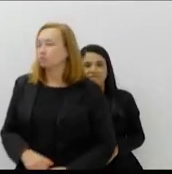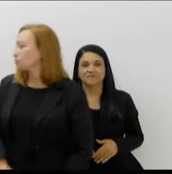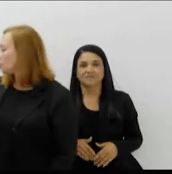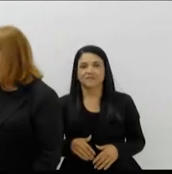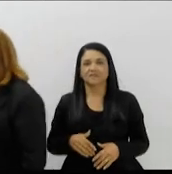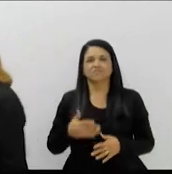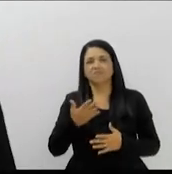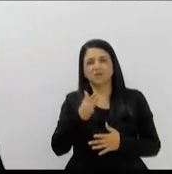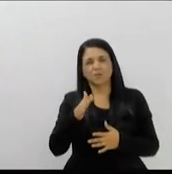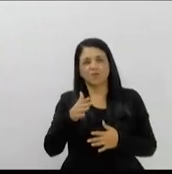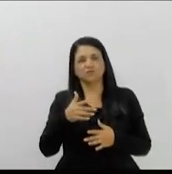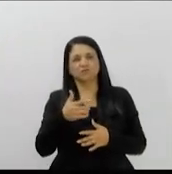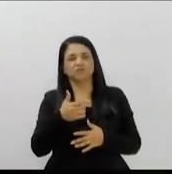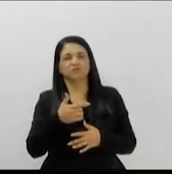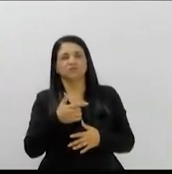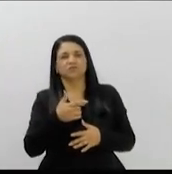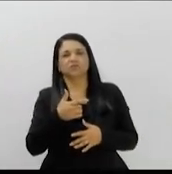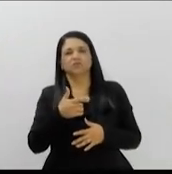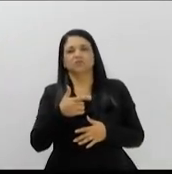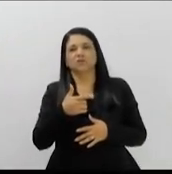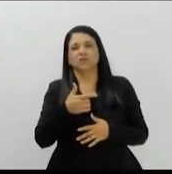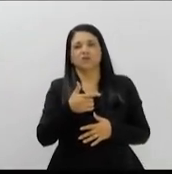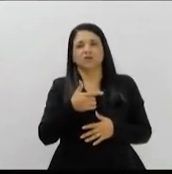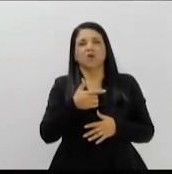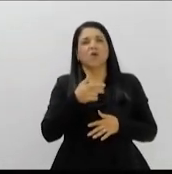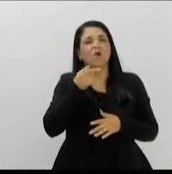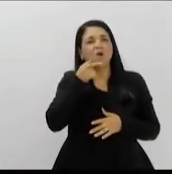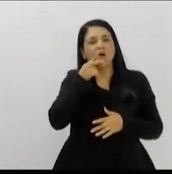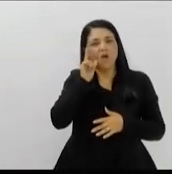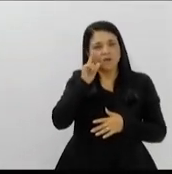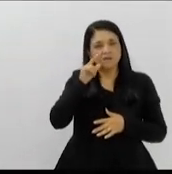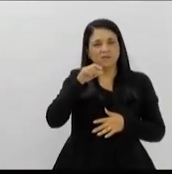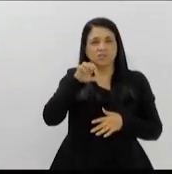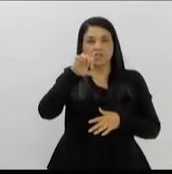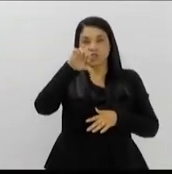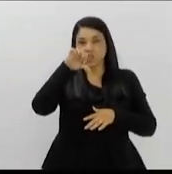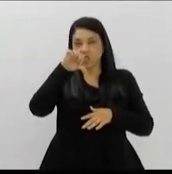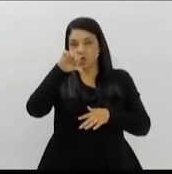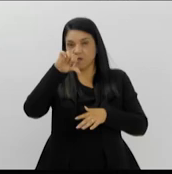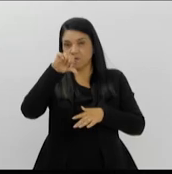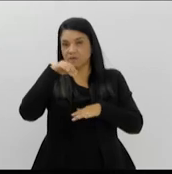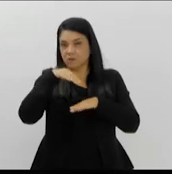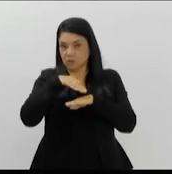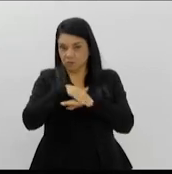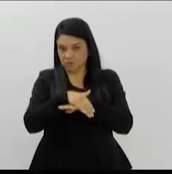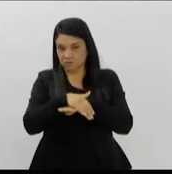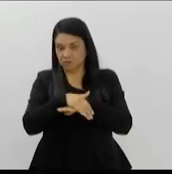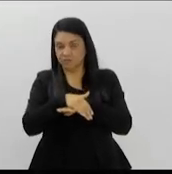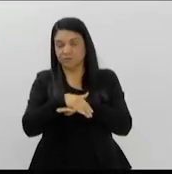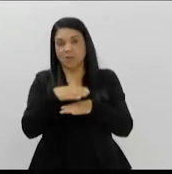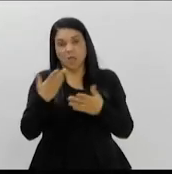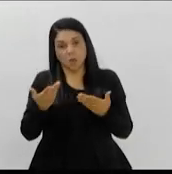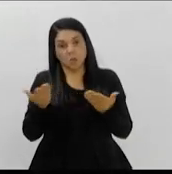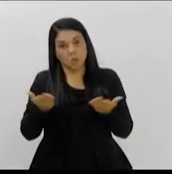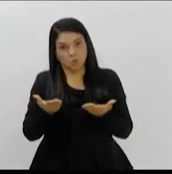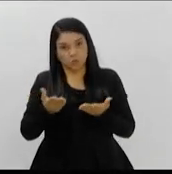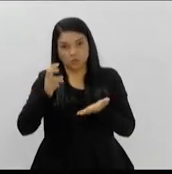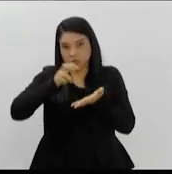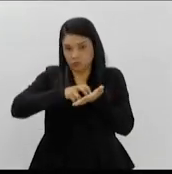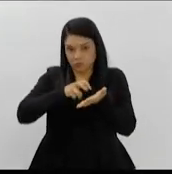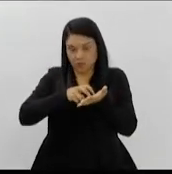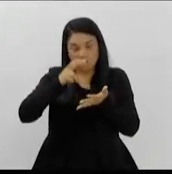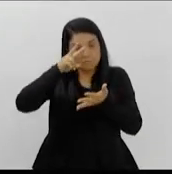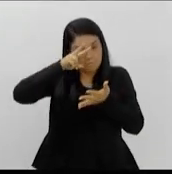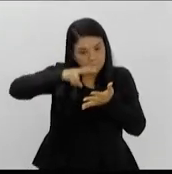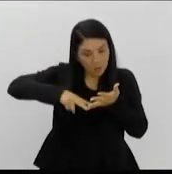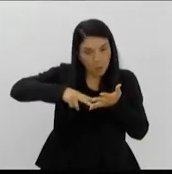21 horas do dia de hoje, ontem, mas que eu só acessei hoje pela manhã, que